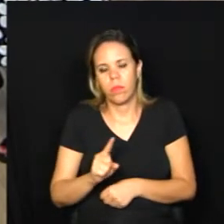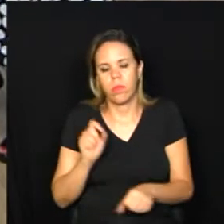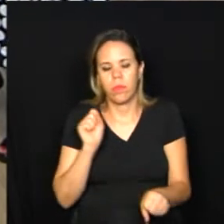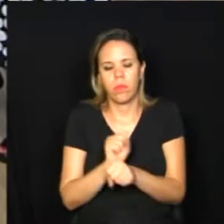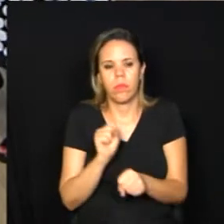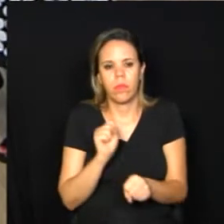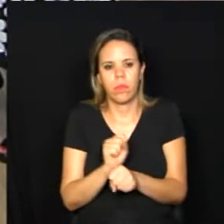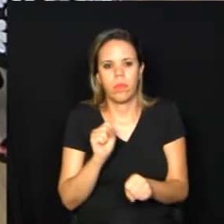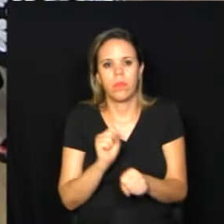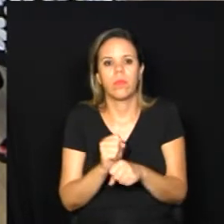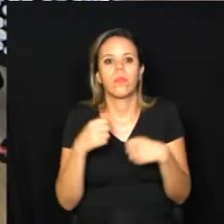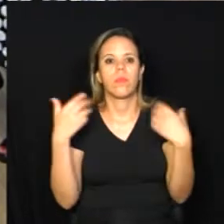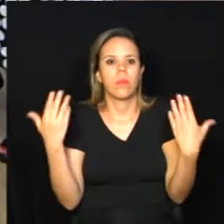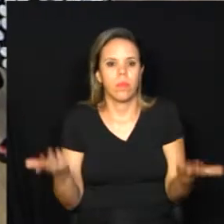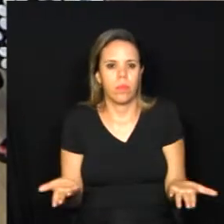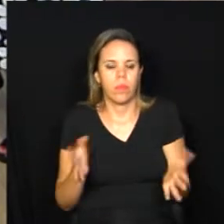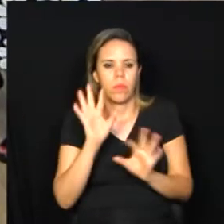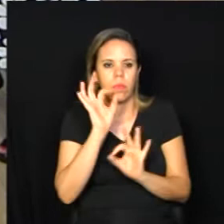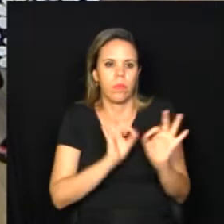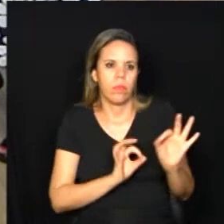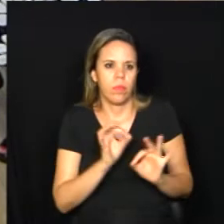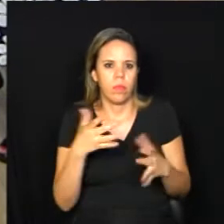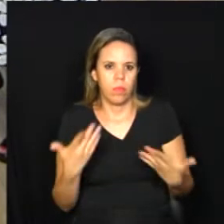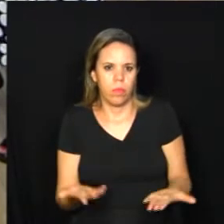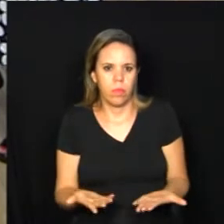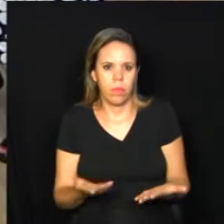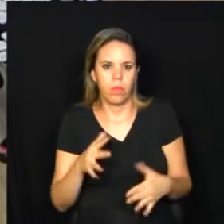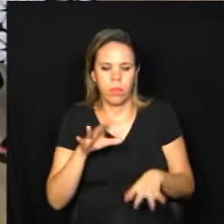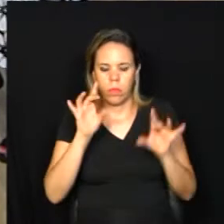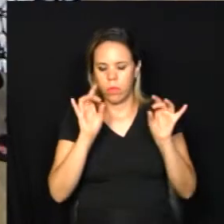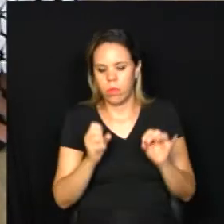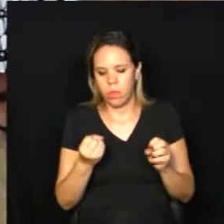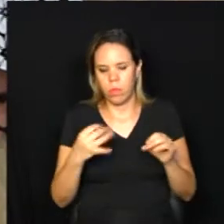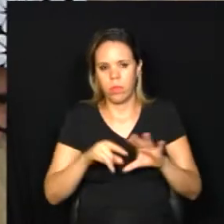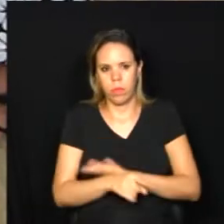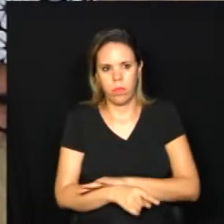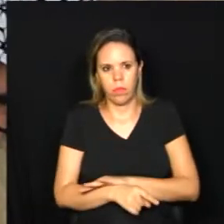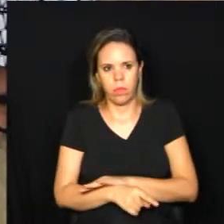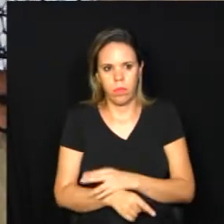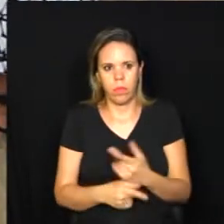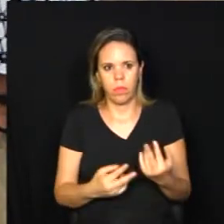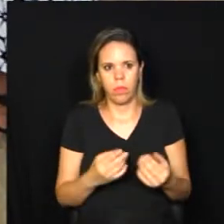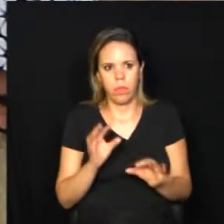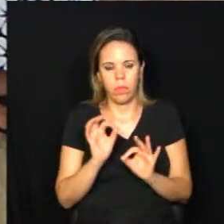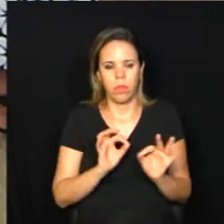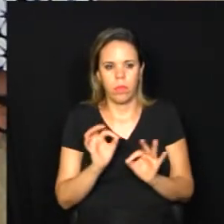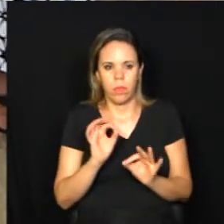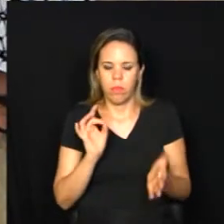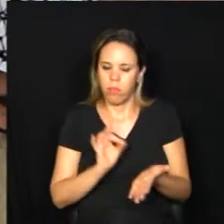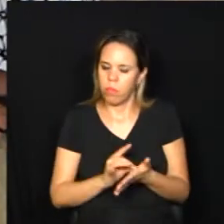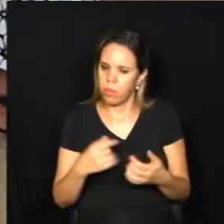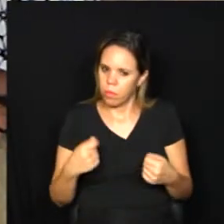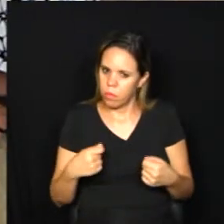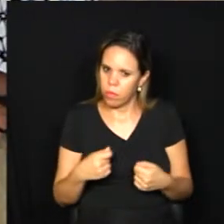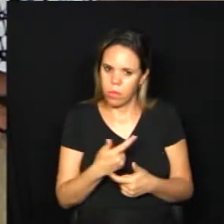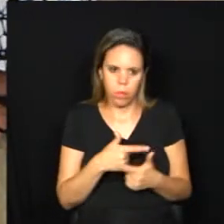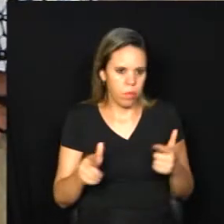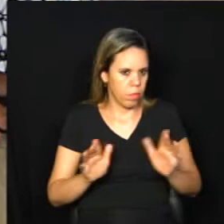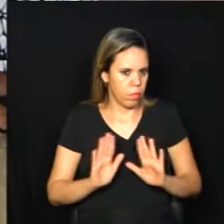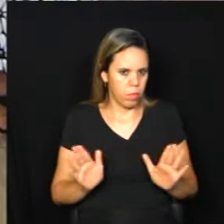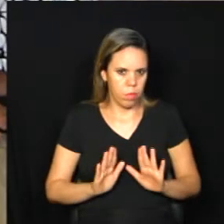aguarda como será a organização, assim, mais detalhadamente. Tem que ser de forma organizada, realmente, para que não